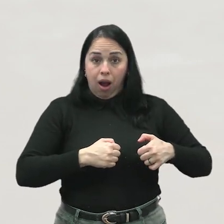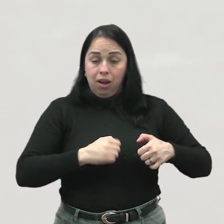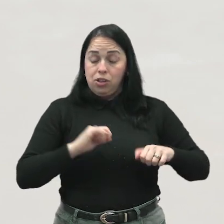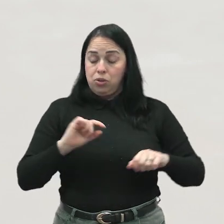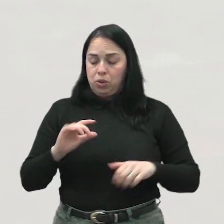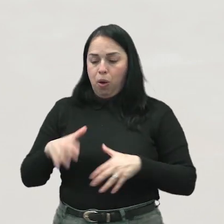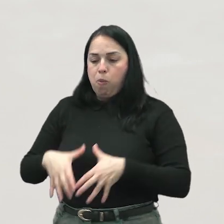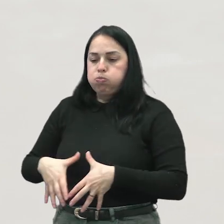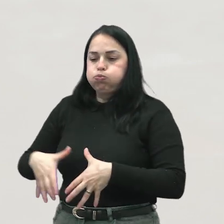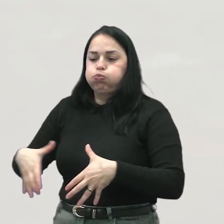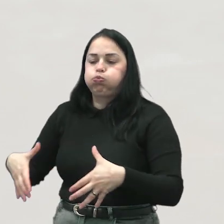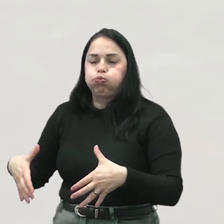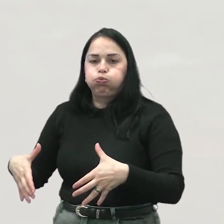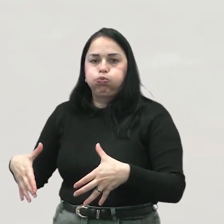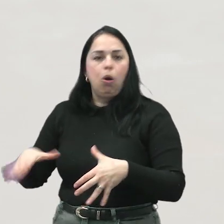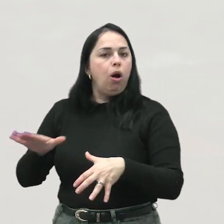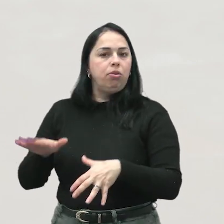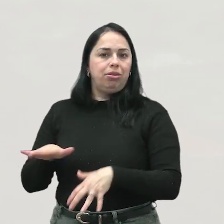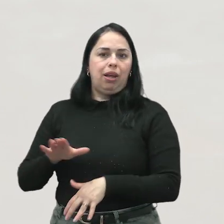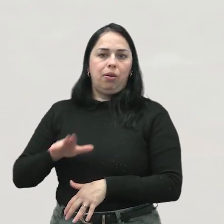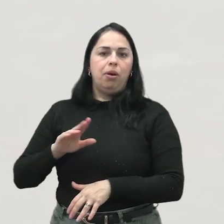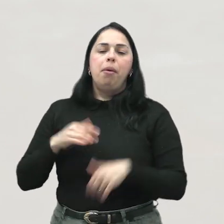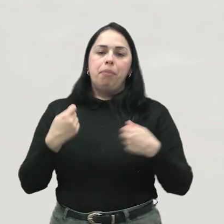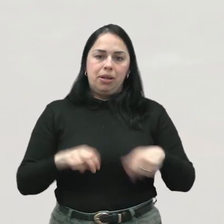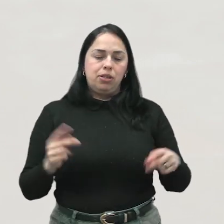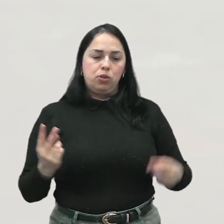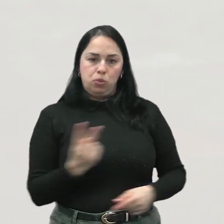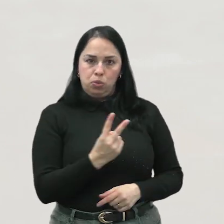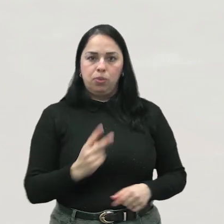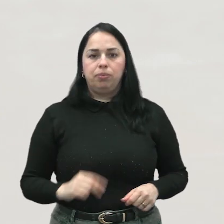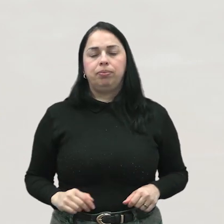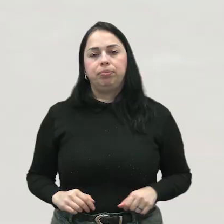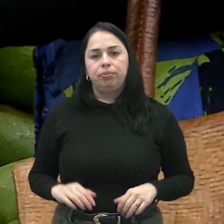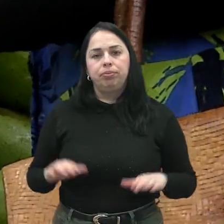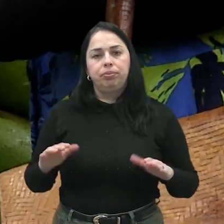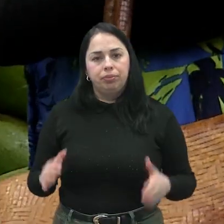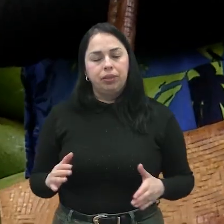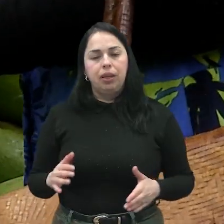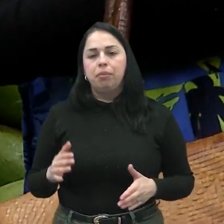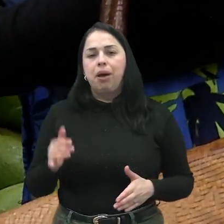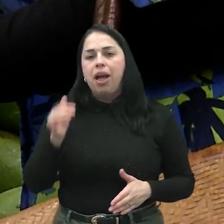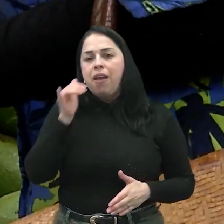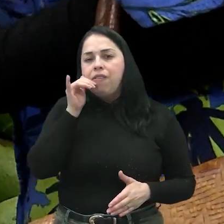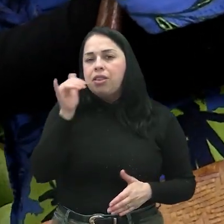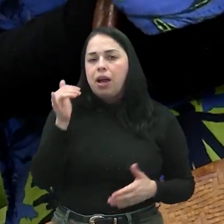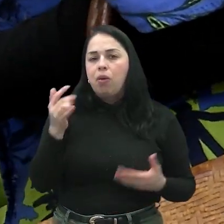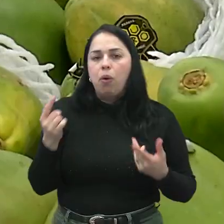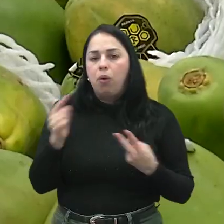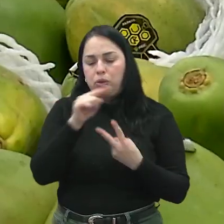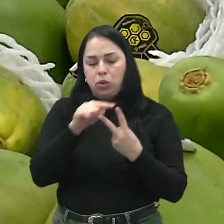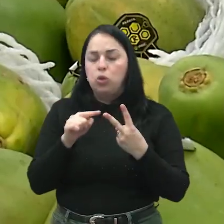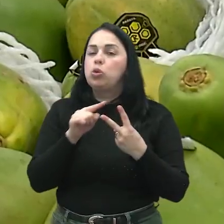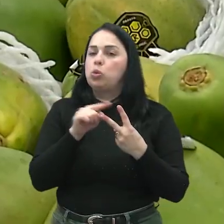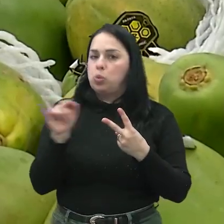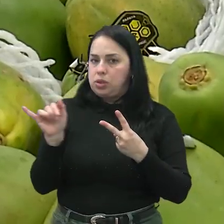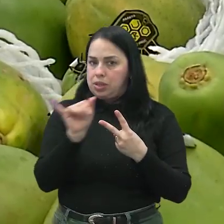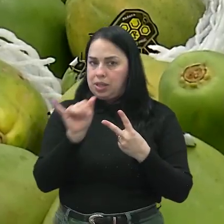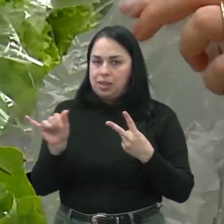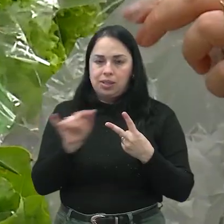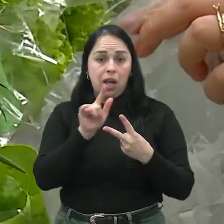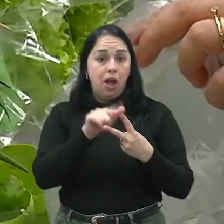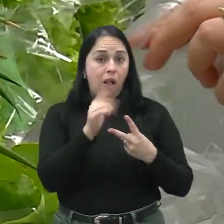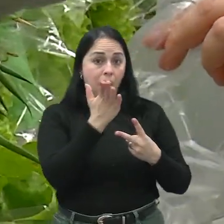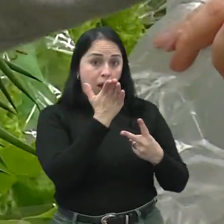mais de obesidade, do que só obesidade sem acompanhamento da massa muscular. A prevenção passa por dois